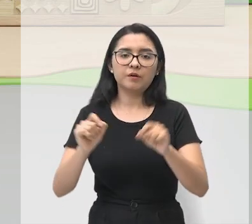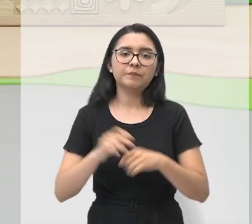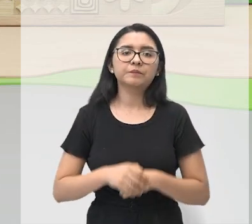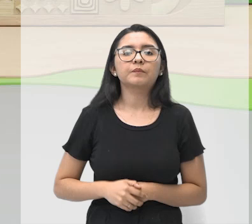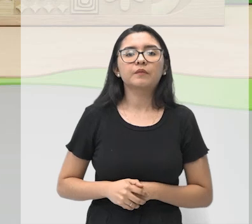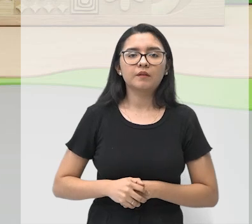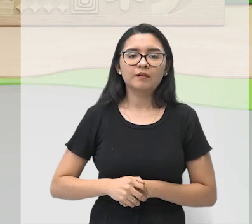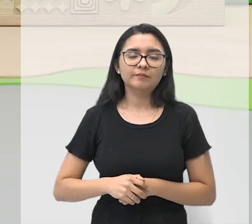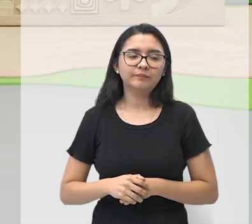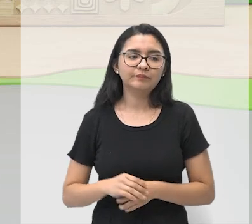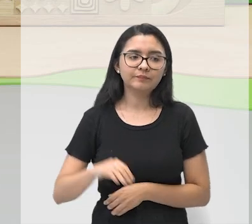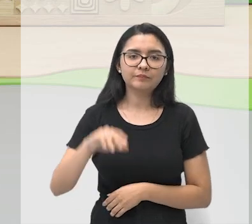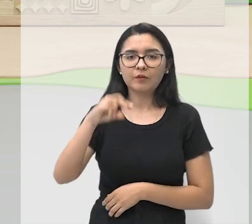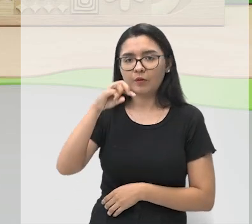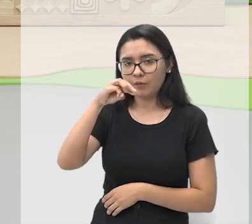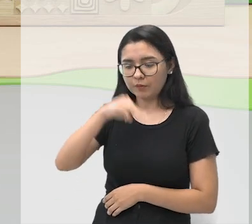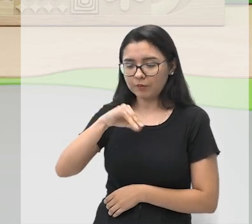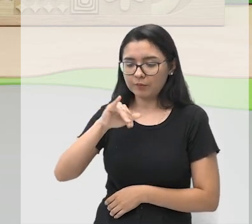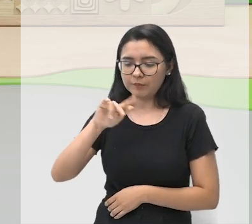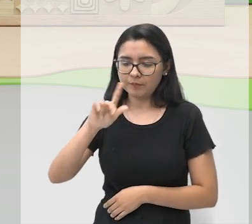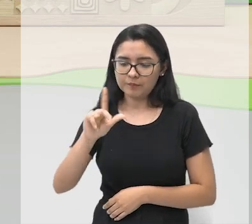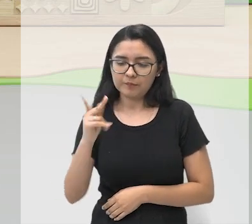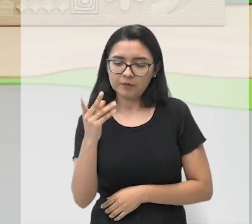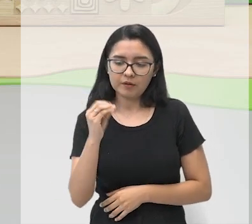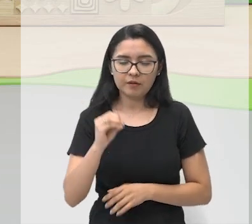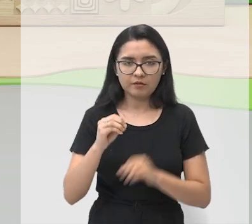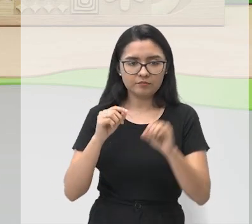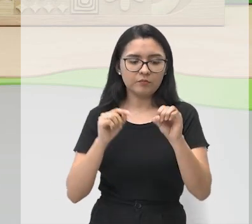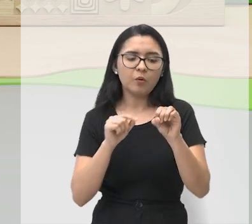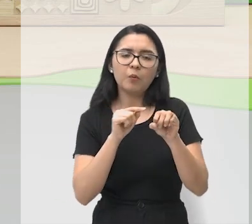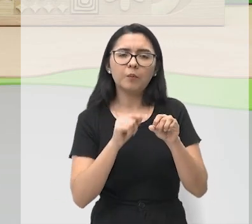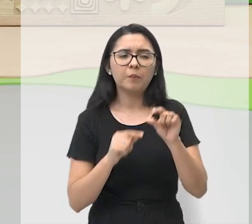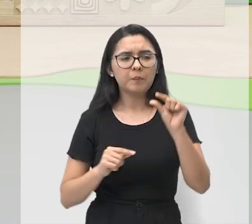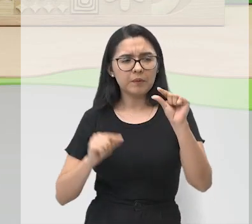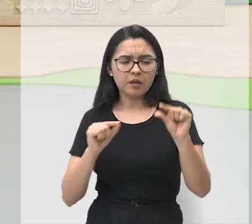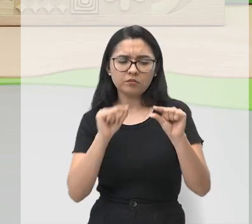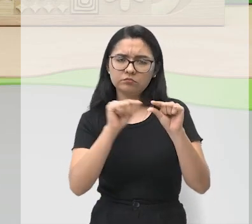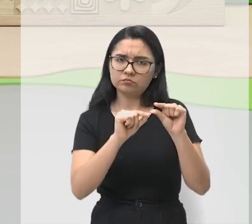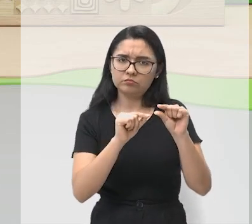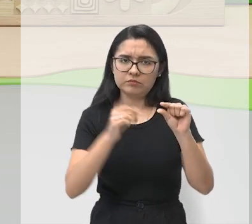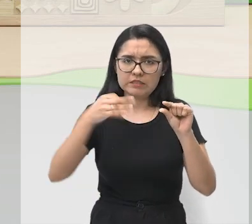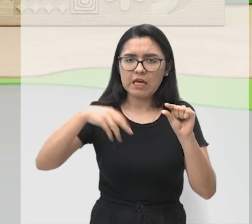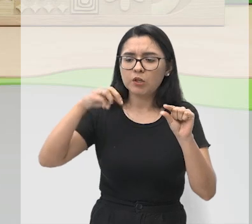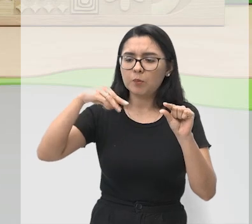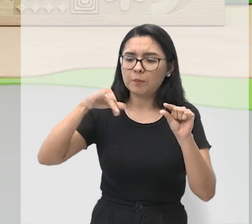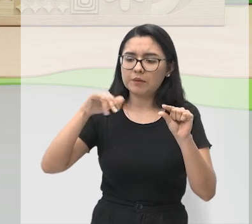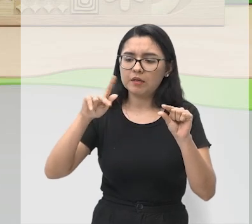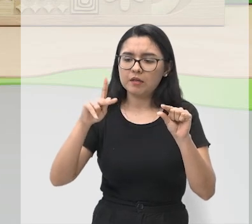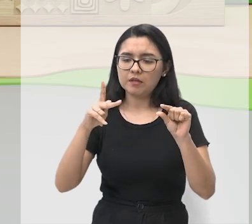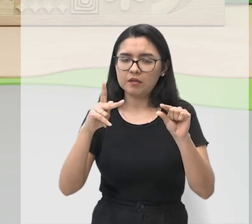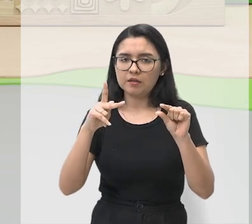de pipoca. Você olha lá o milho, ele está compacto, certo?